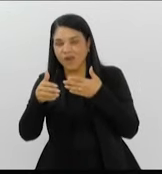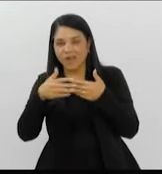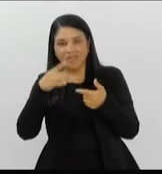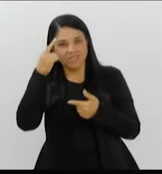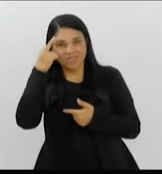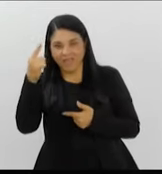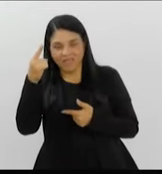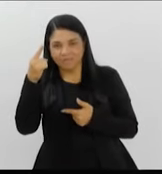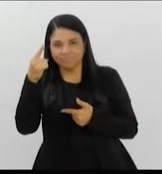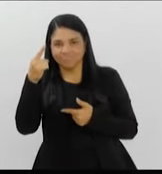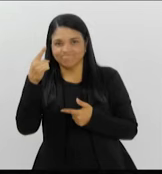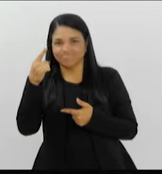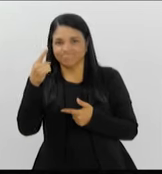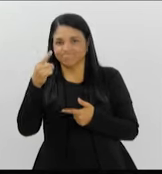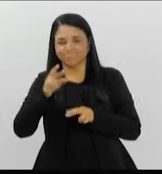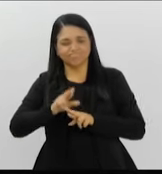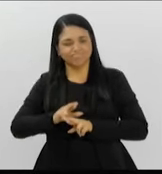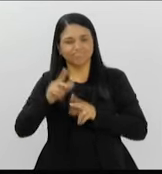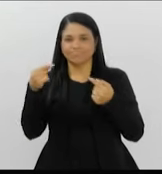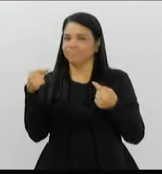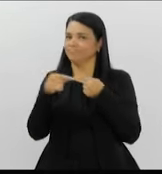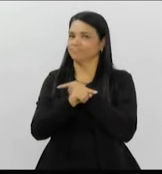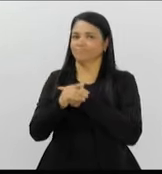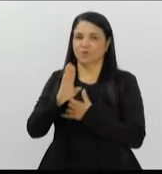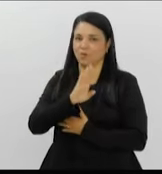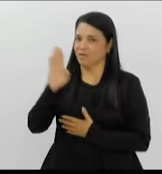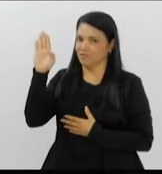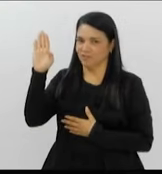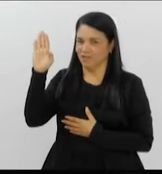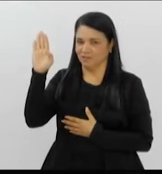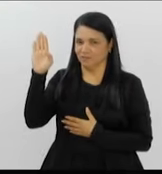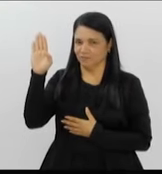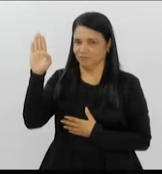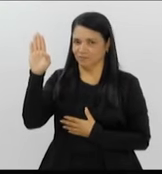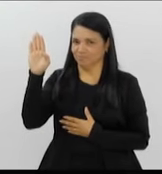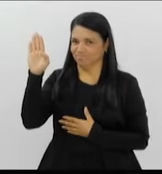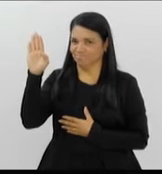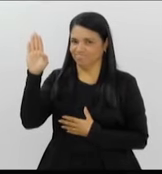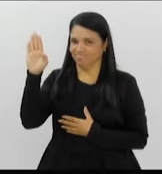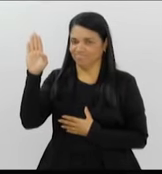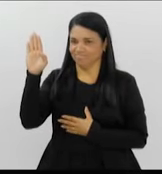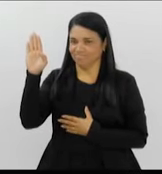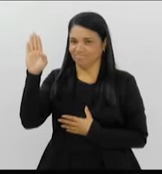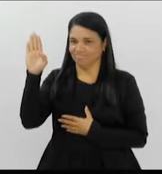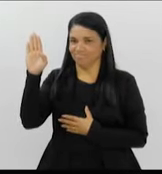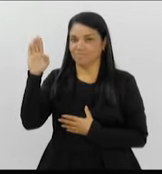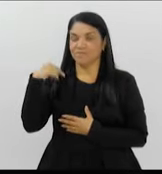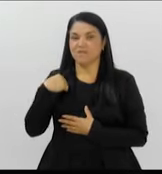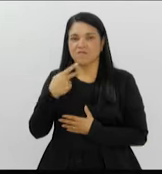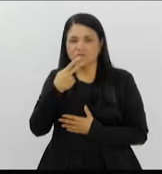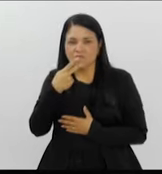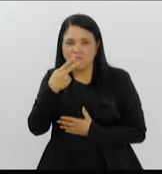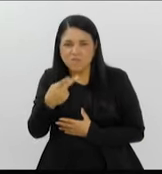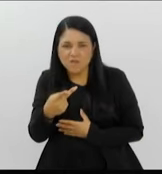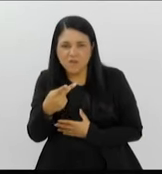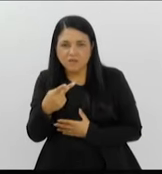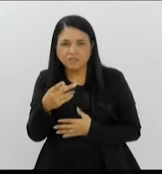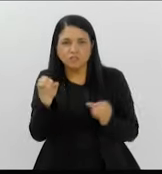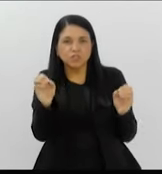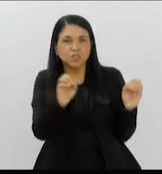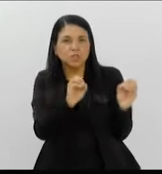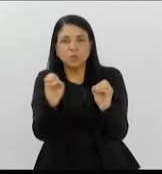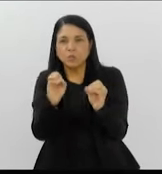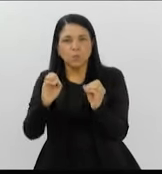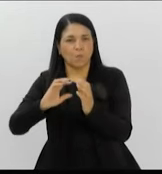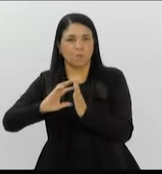um candidato. E nem é digna de um candidato insinuar isso de nenhum